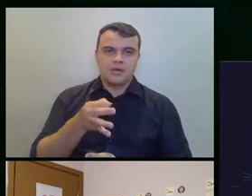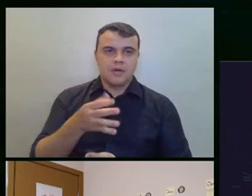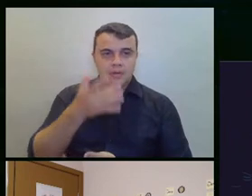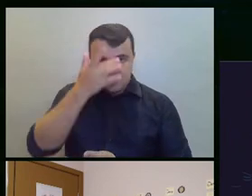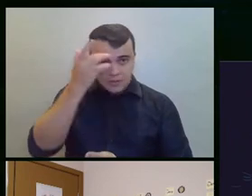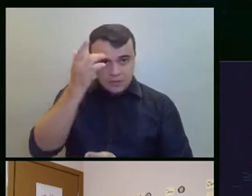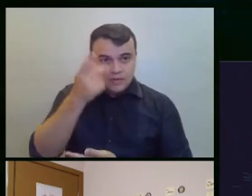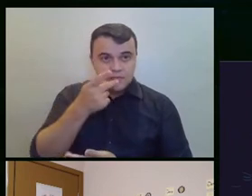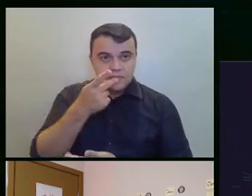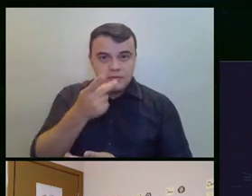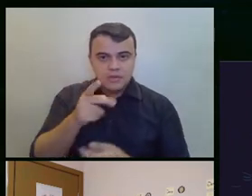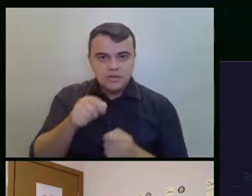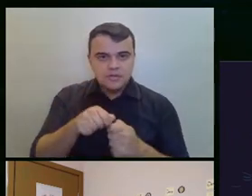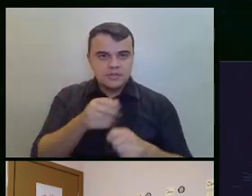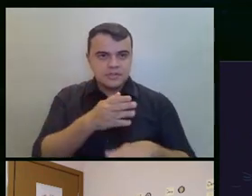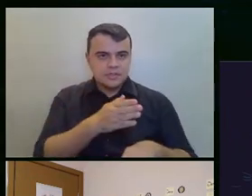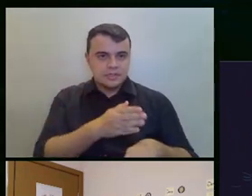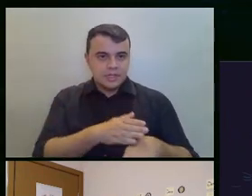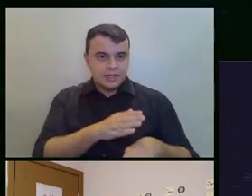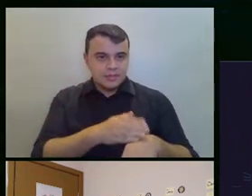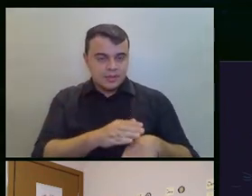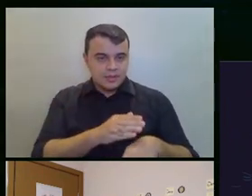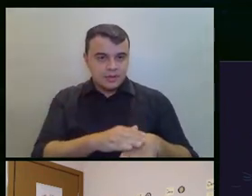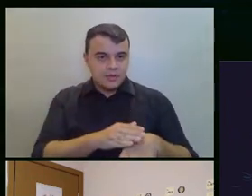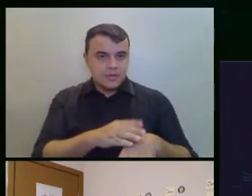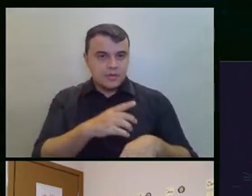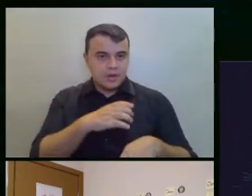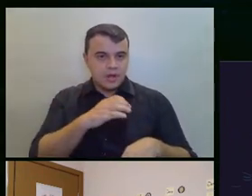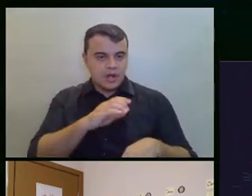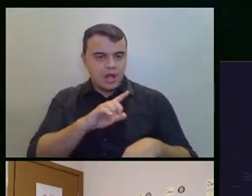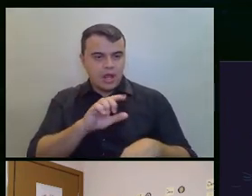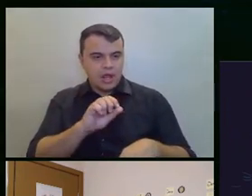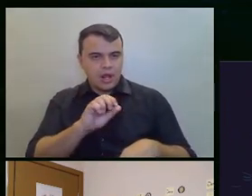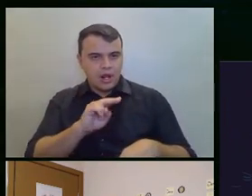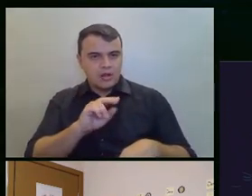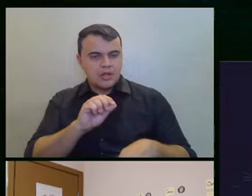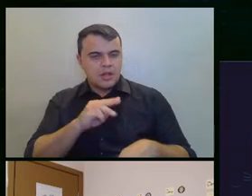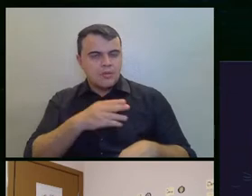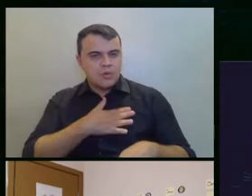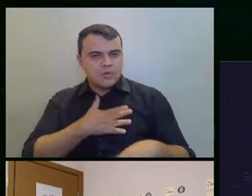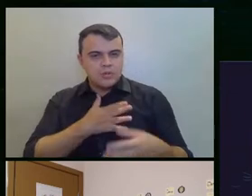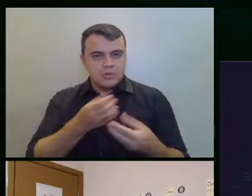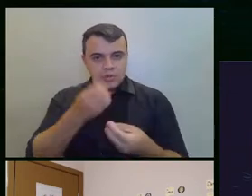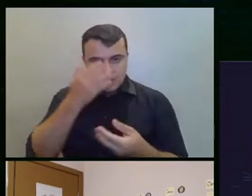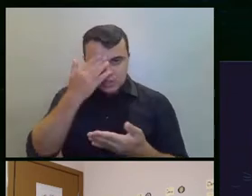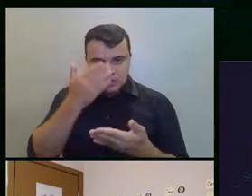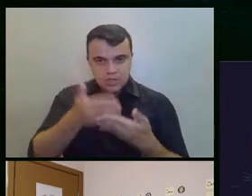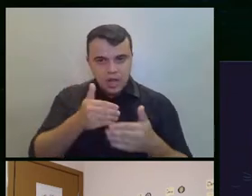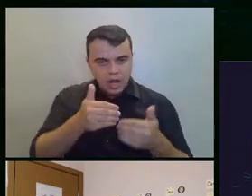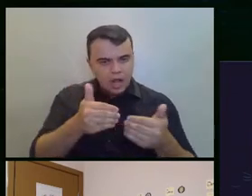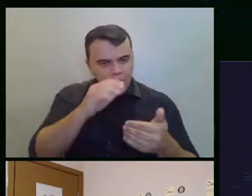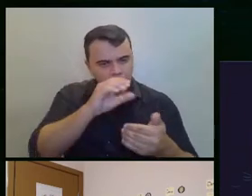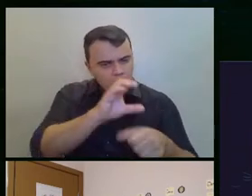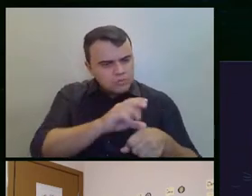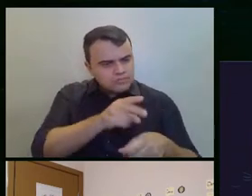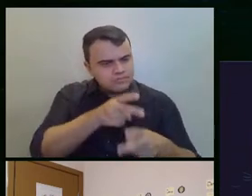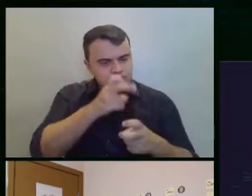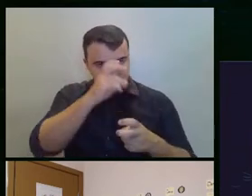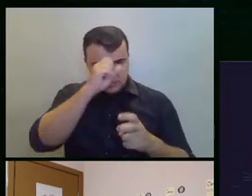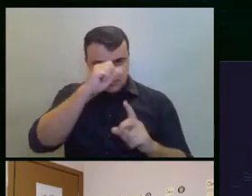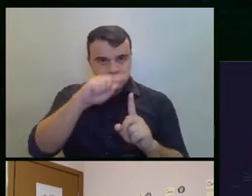um pessoal até falando aqui que fez o treinamento né em Cláudia WS gostou demais acredita que essa trilha vai agregar ainda mais então